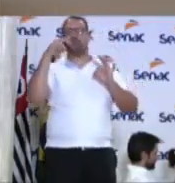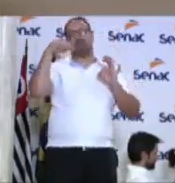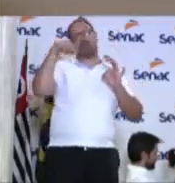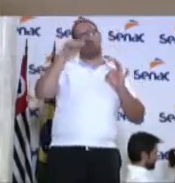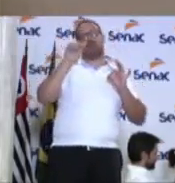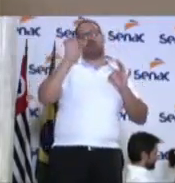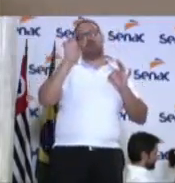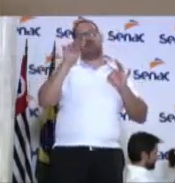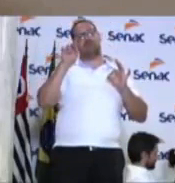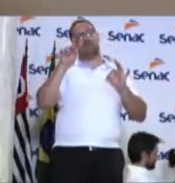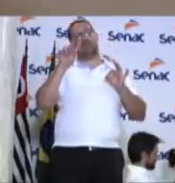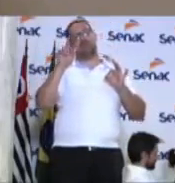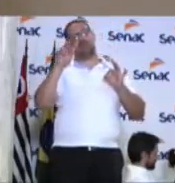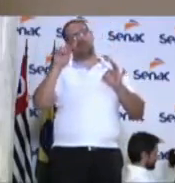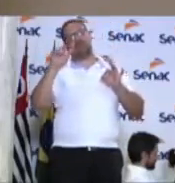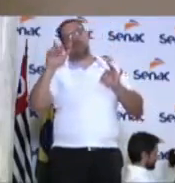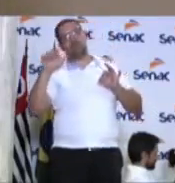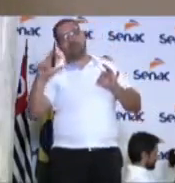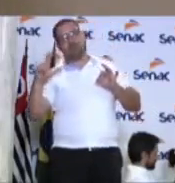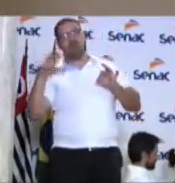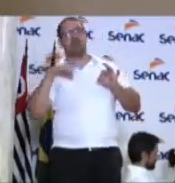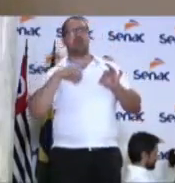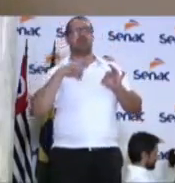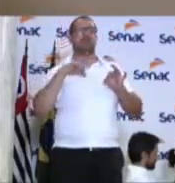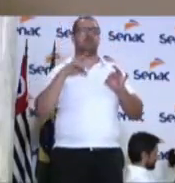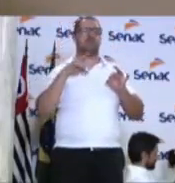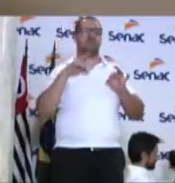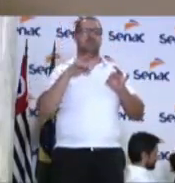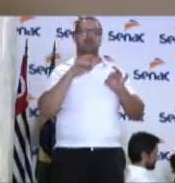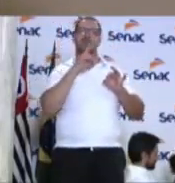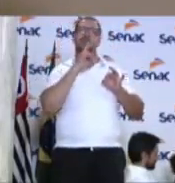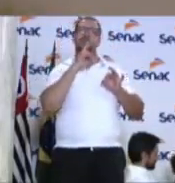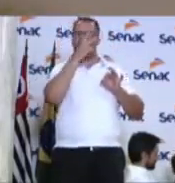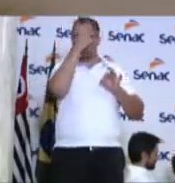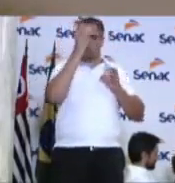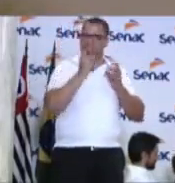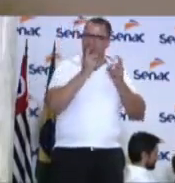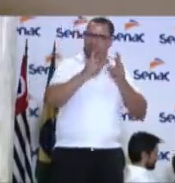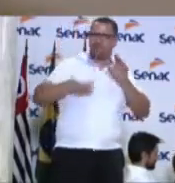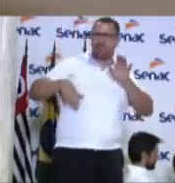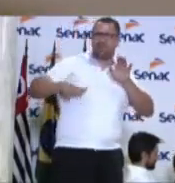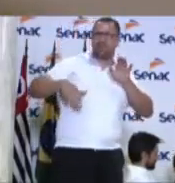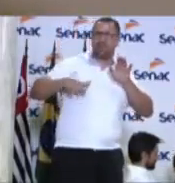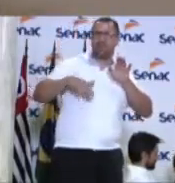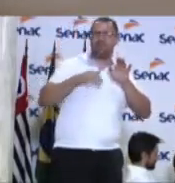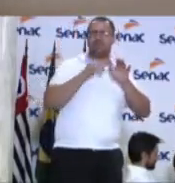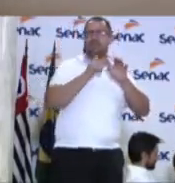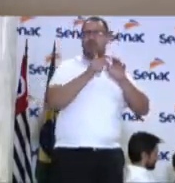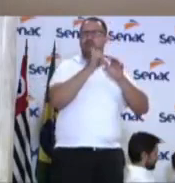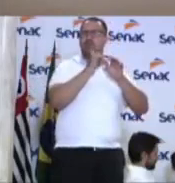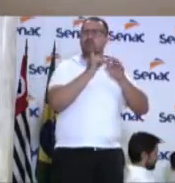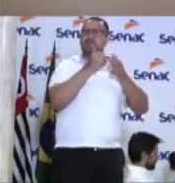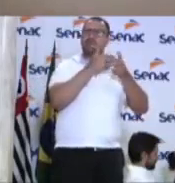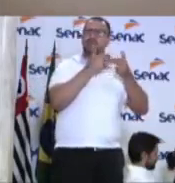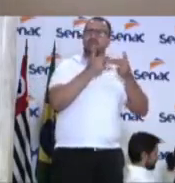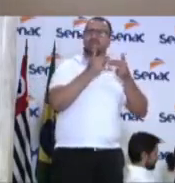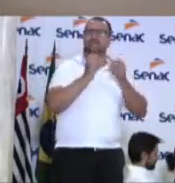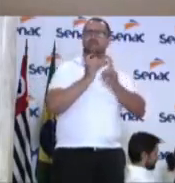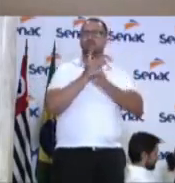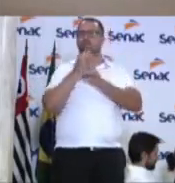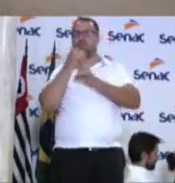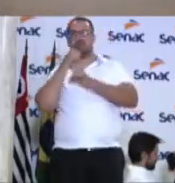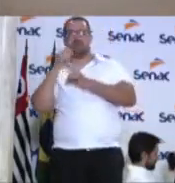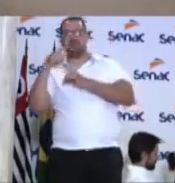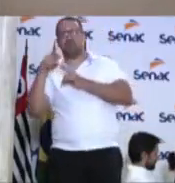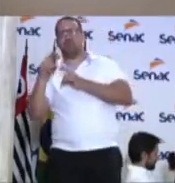na praia, que conhece uma menina e tal. Eles têm um grupo. Nesse grupo tem uma mulher que é dona de um boteco, então também